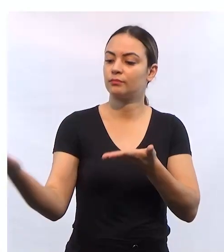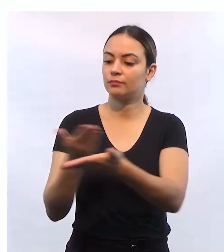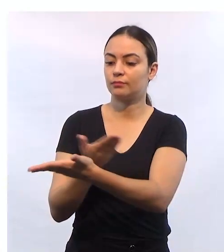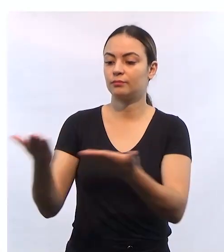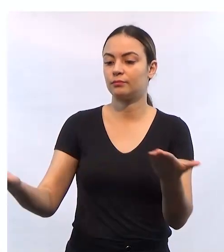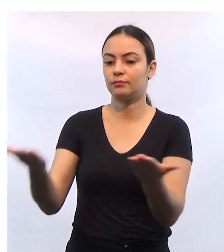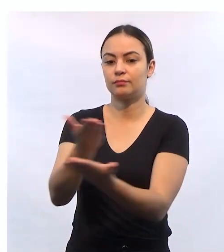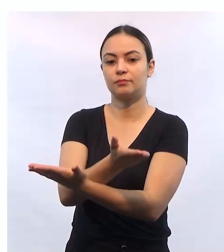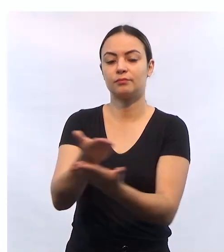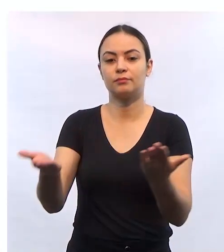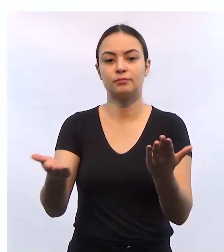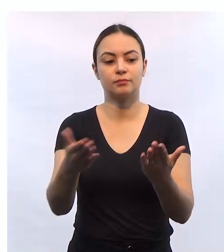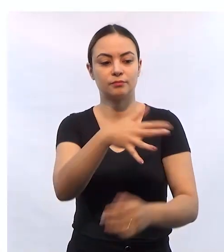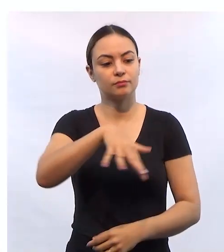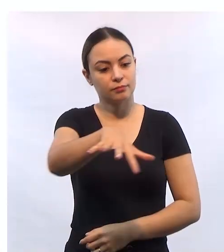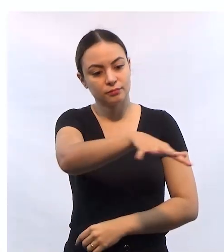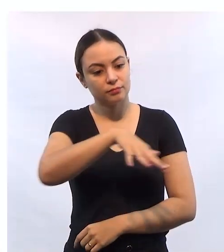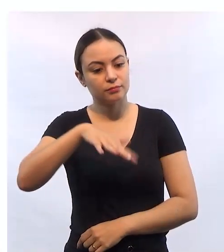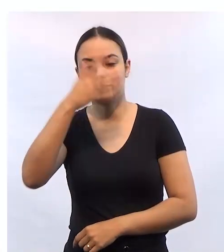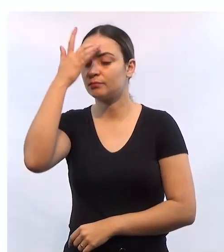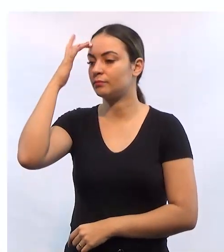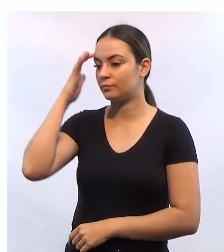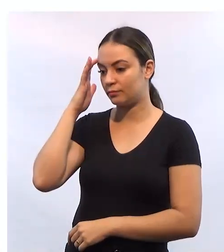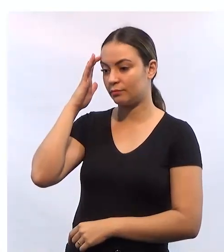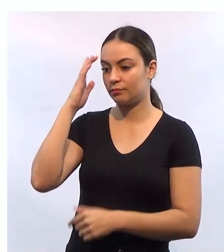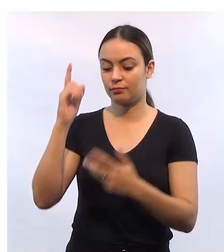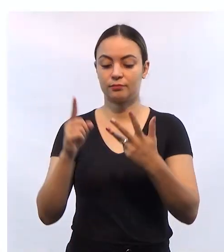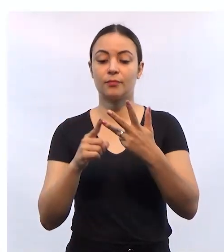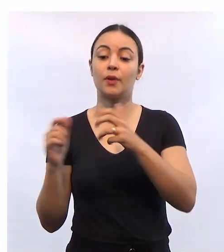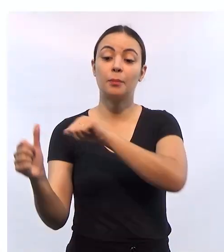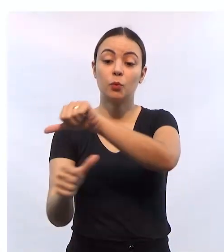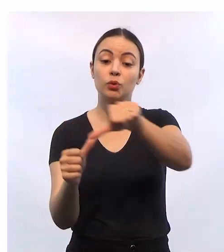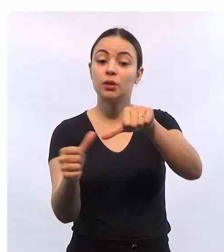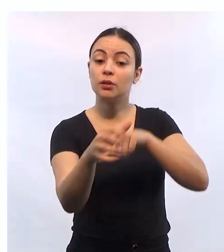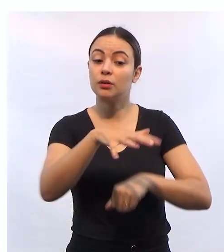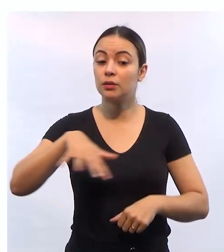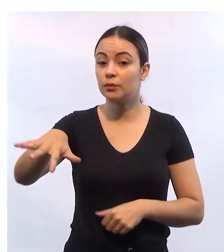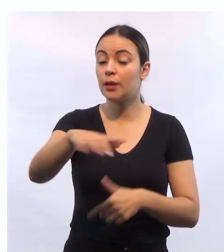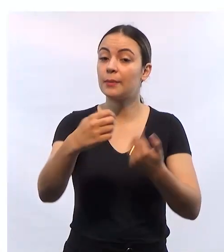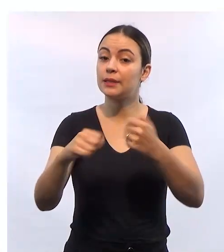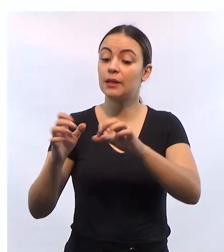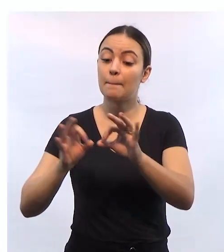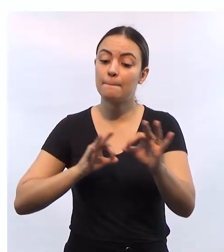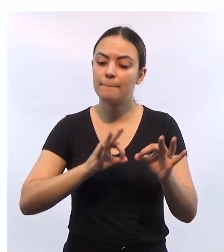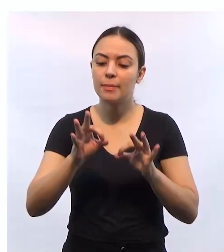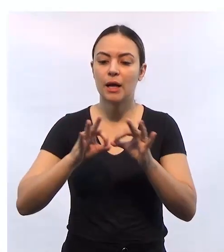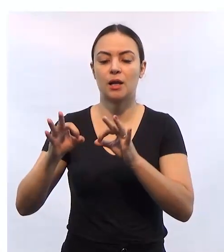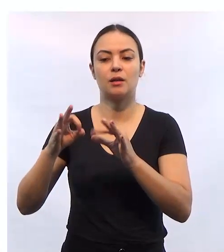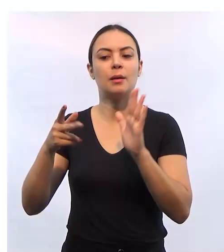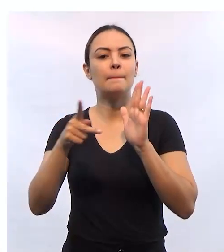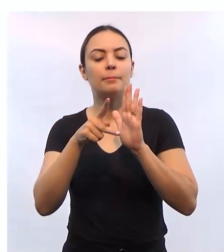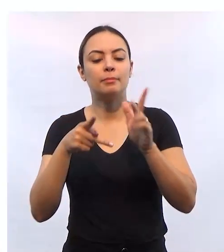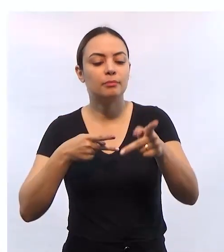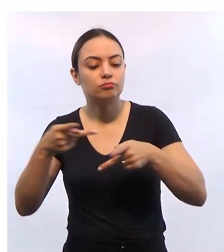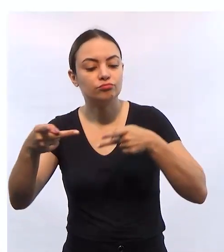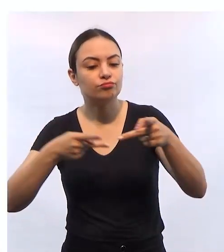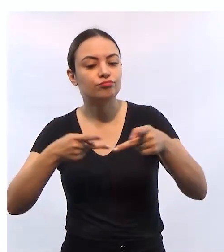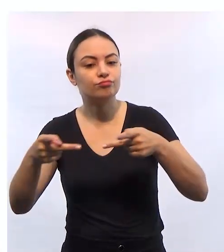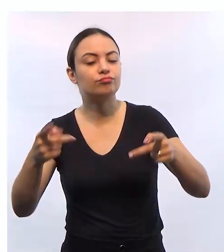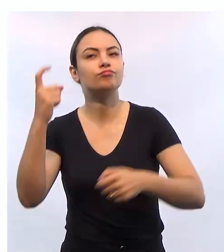e organização, a mudança organizacional ela deve ser planejada, tá? A necessidade de participação e